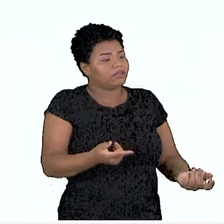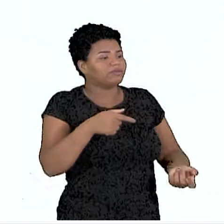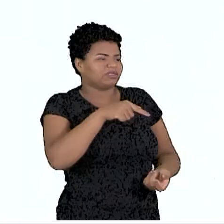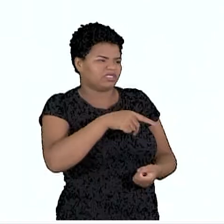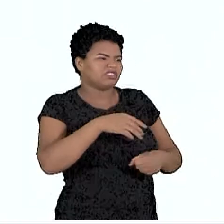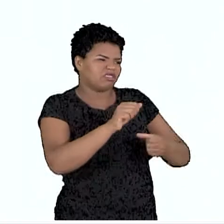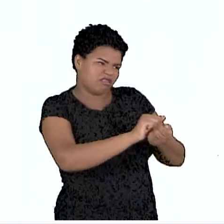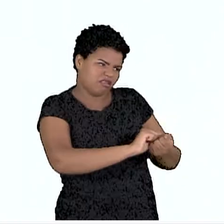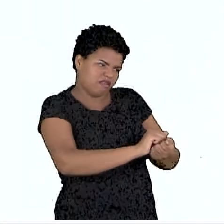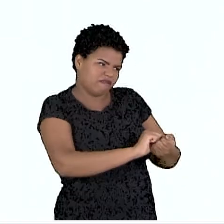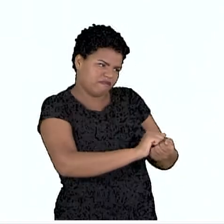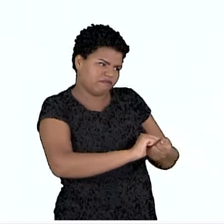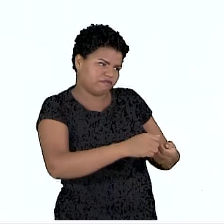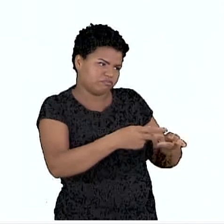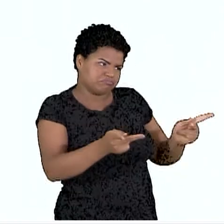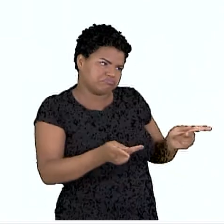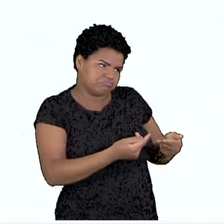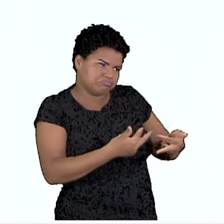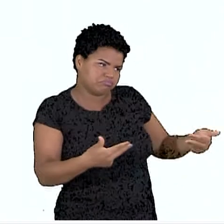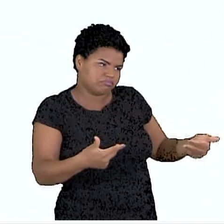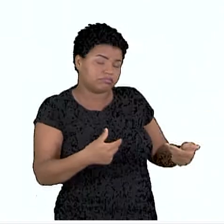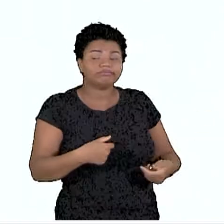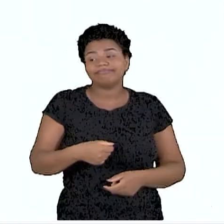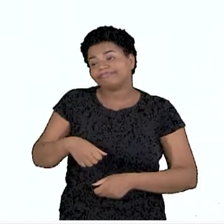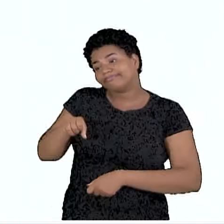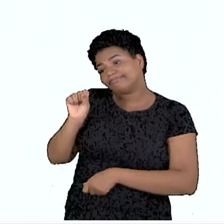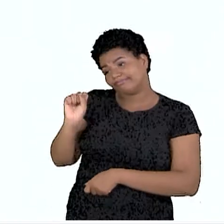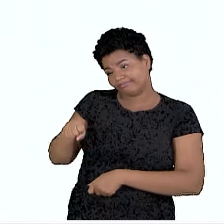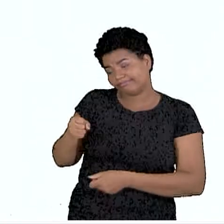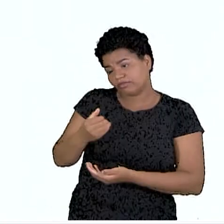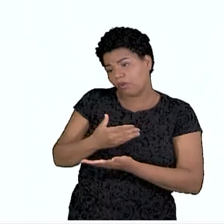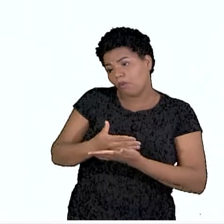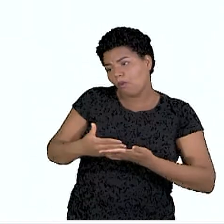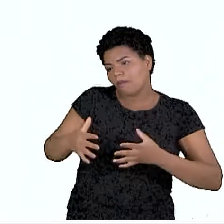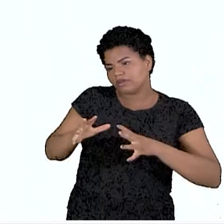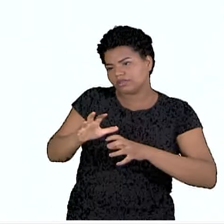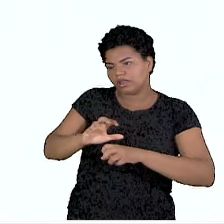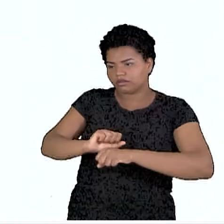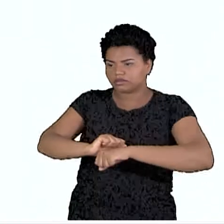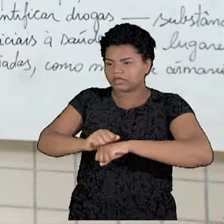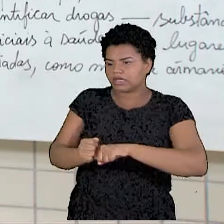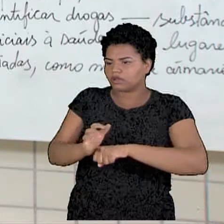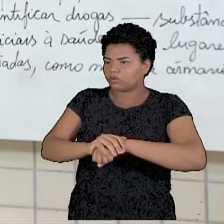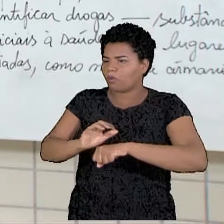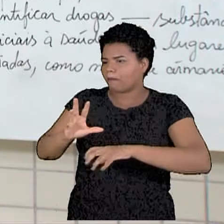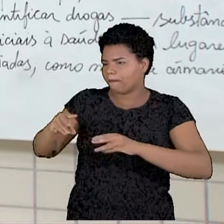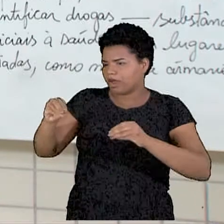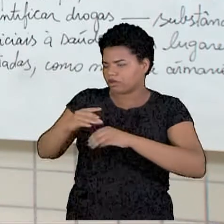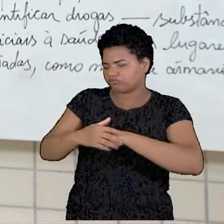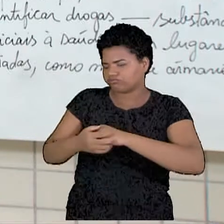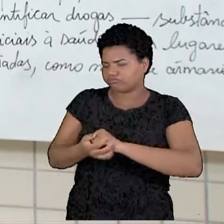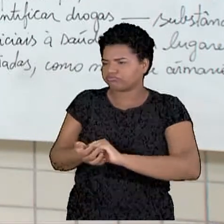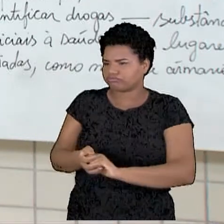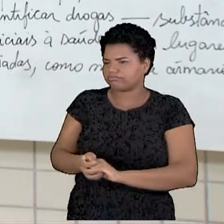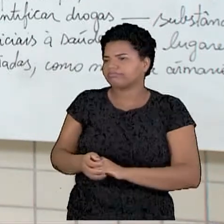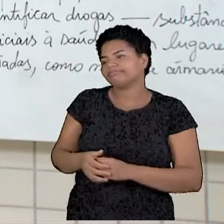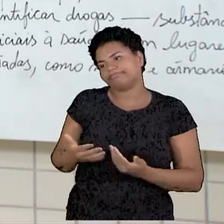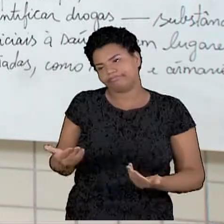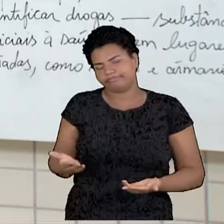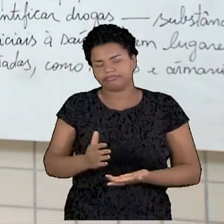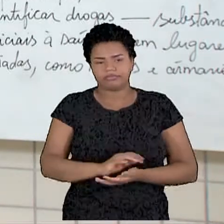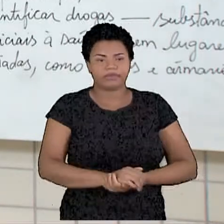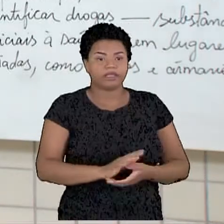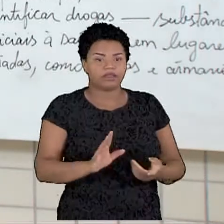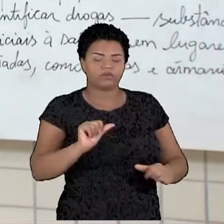louça? Sim, comecei a secar, inclusive. Então houve mudança de interlocutor, eu vou usar o